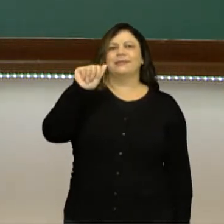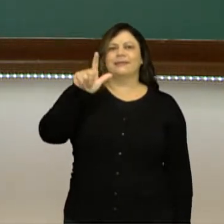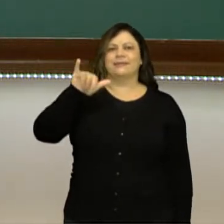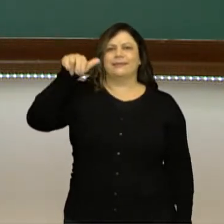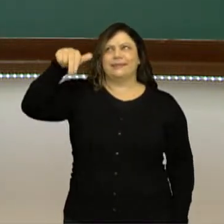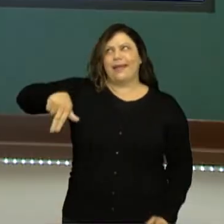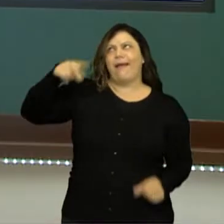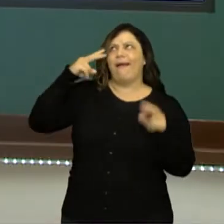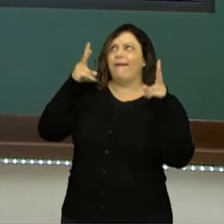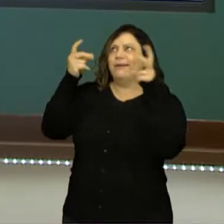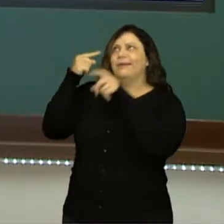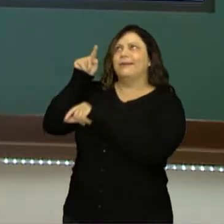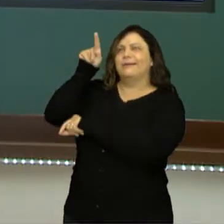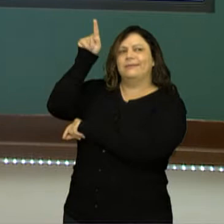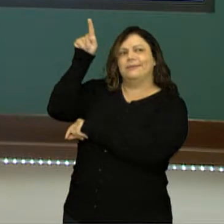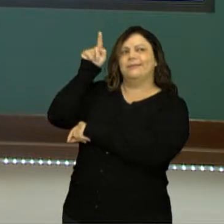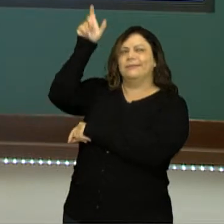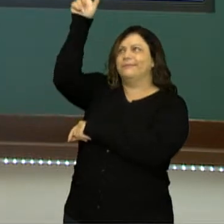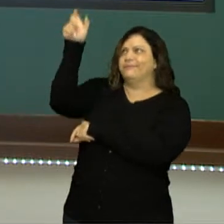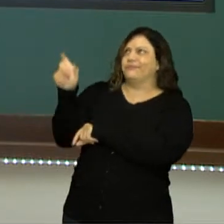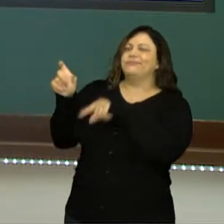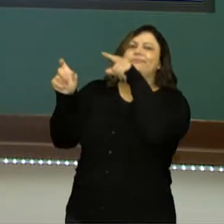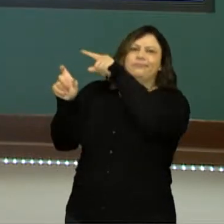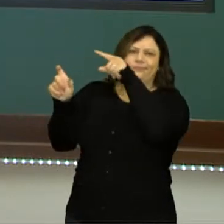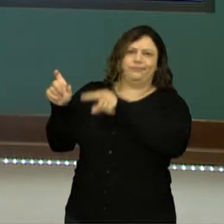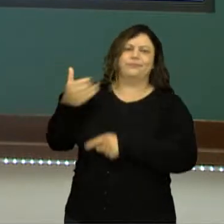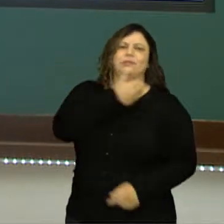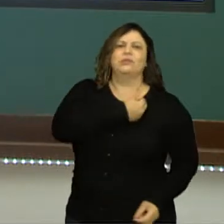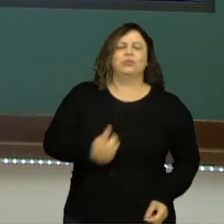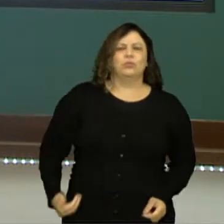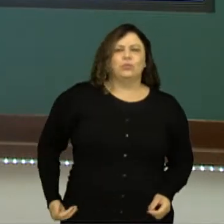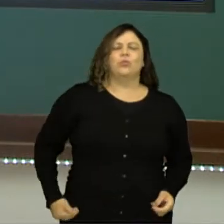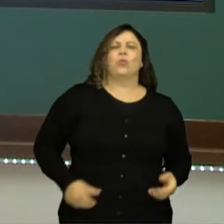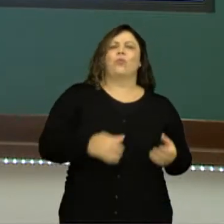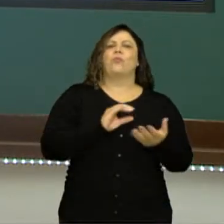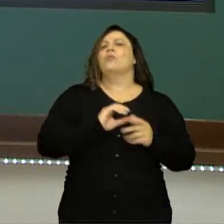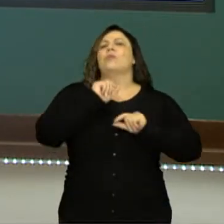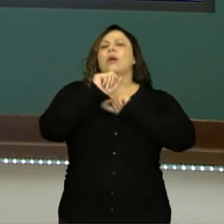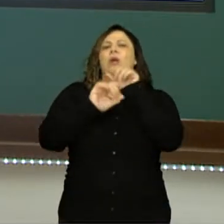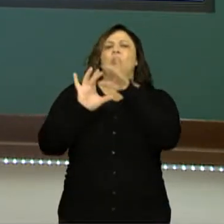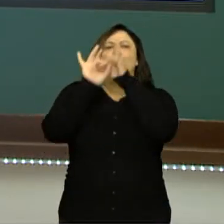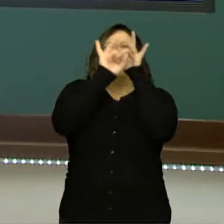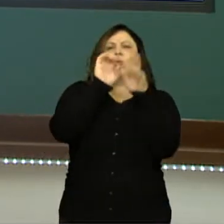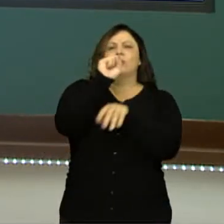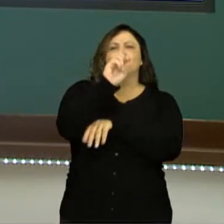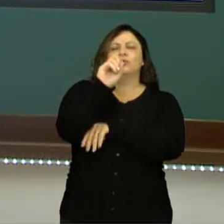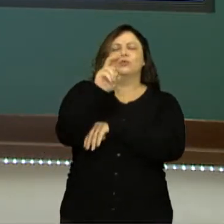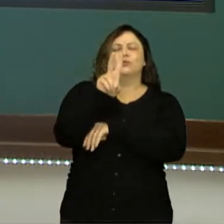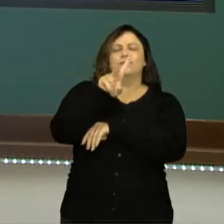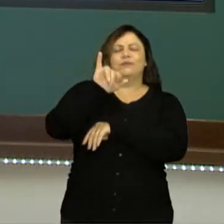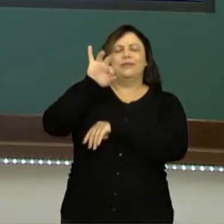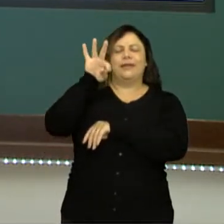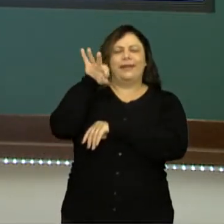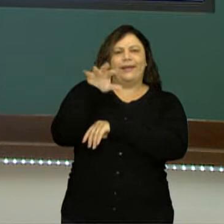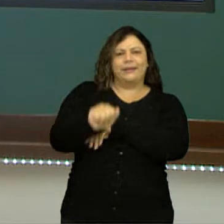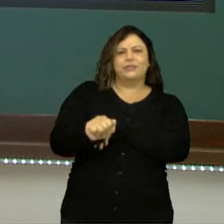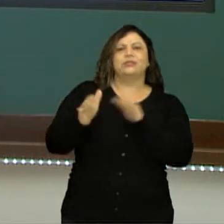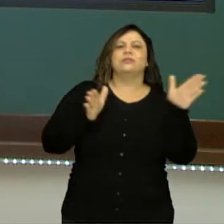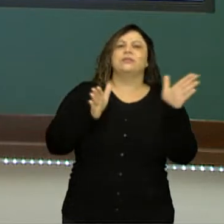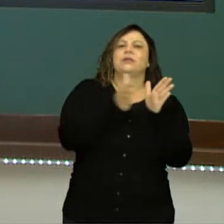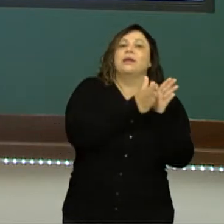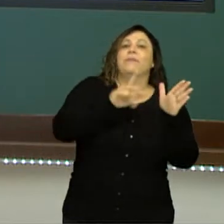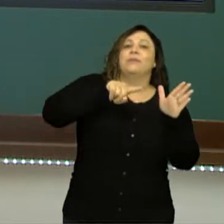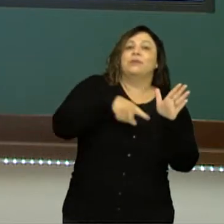de Joseph Stalin, que governou a União Soviética efetivamente de 1929 até